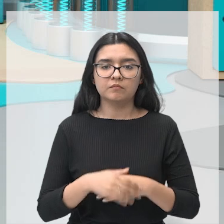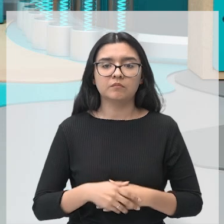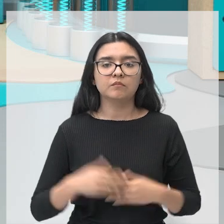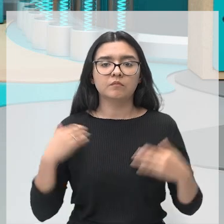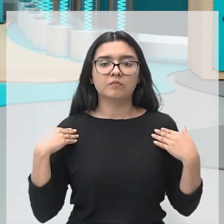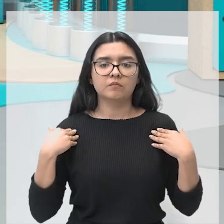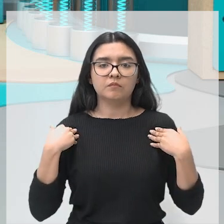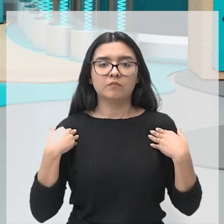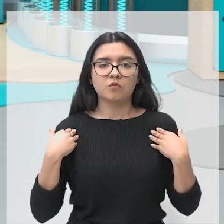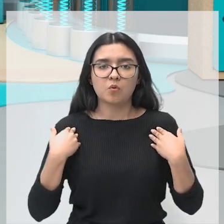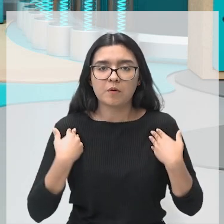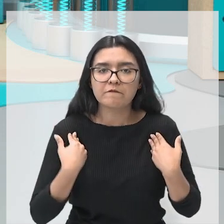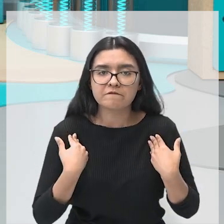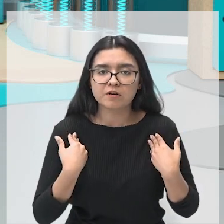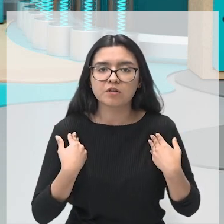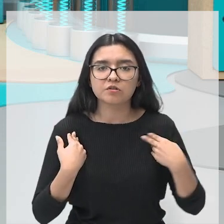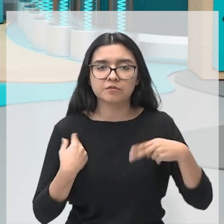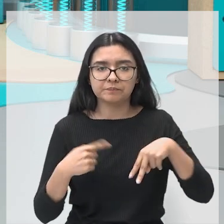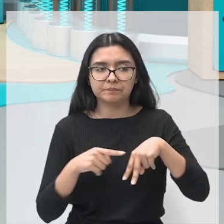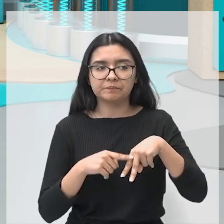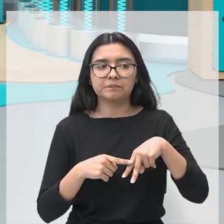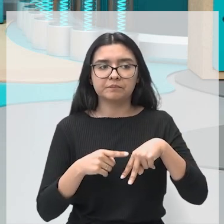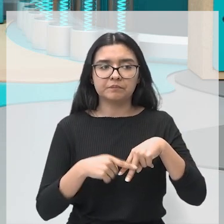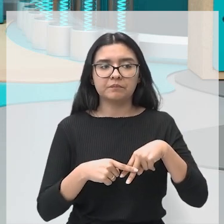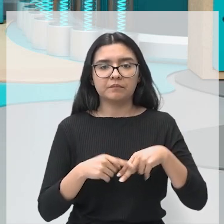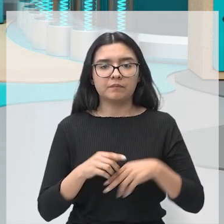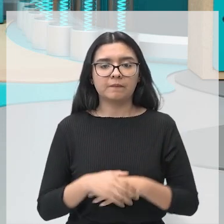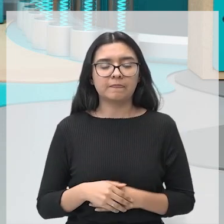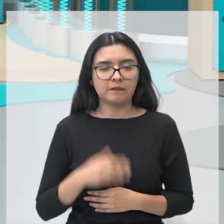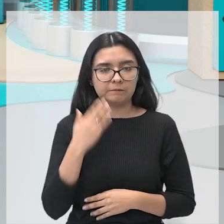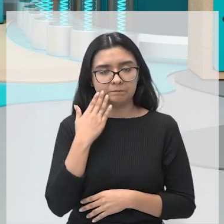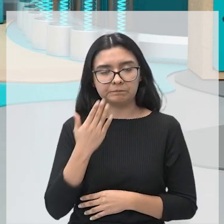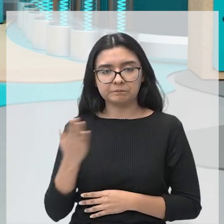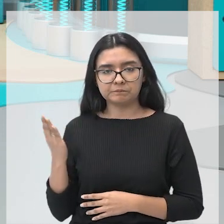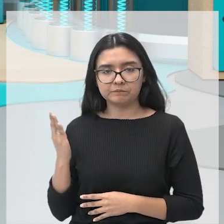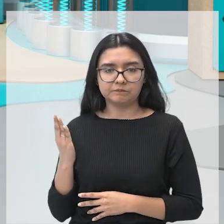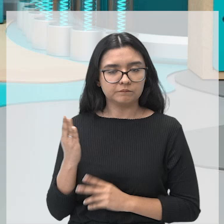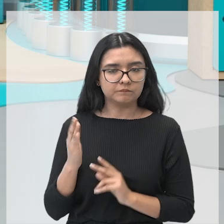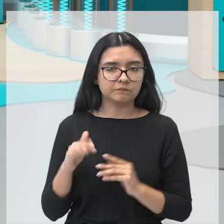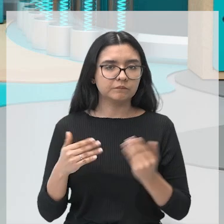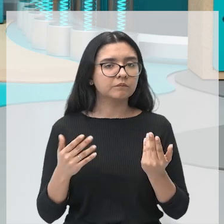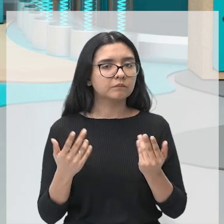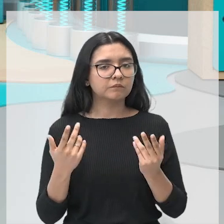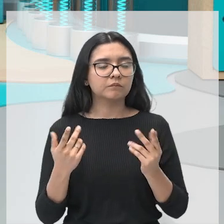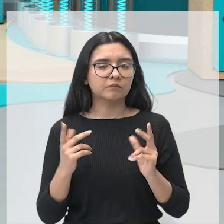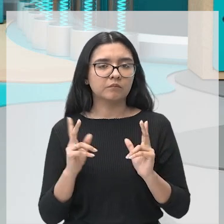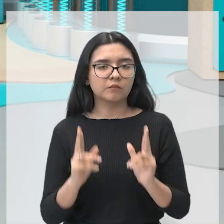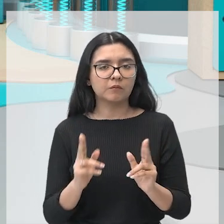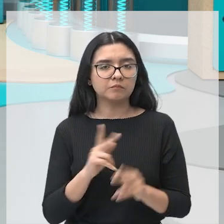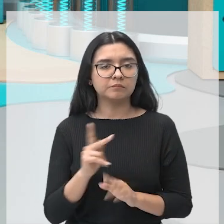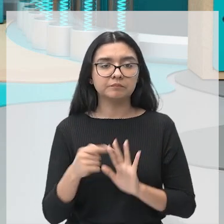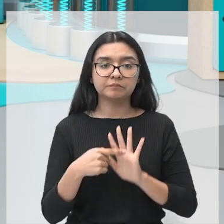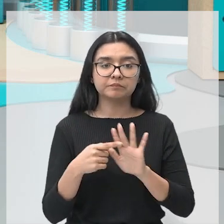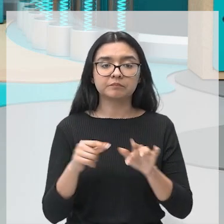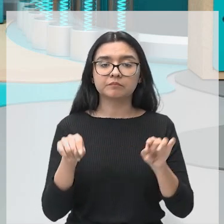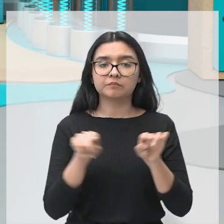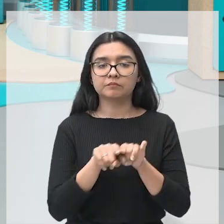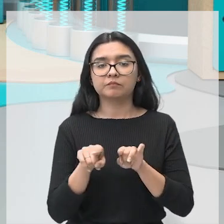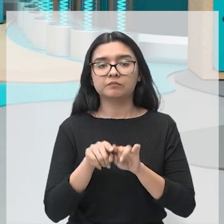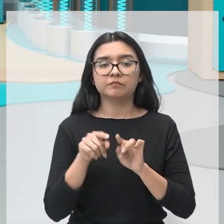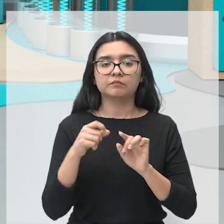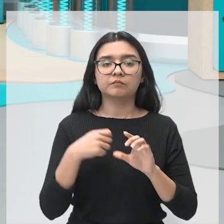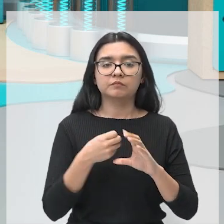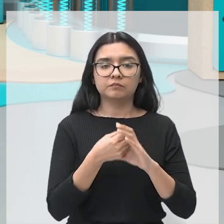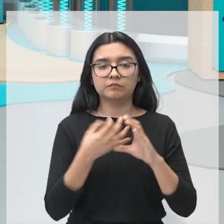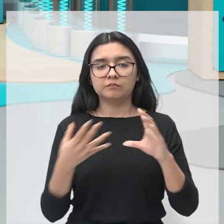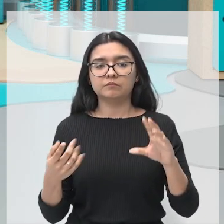o joelho meio para trás, tá bom? Isso é olhando para o joelho. A gente vai caracterizar também aí, olha, os